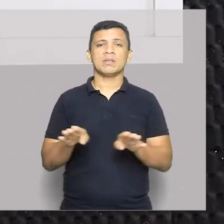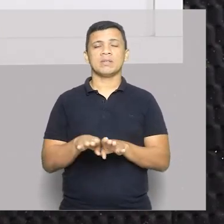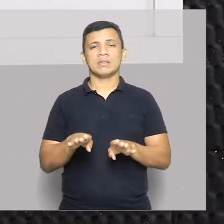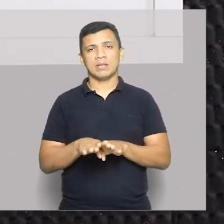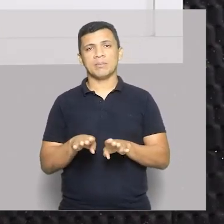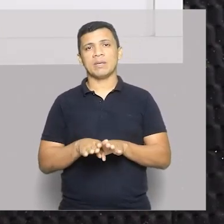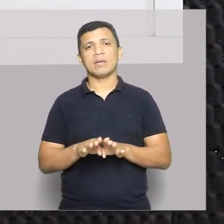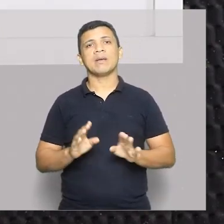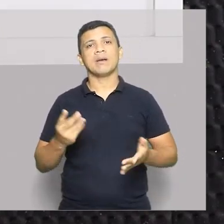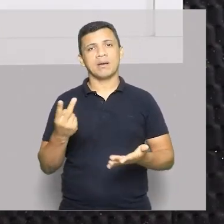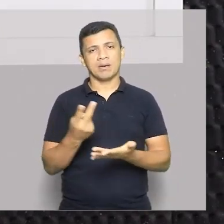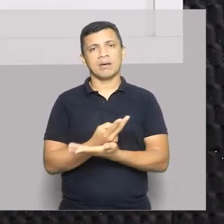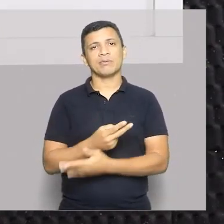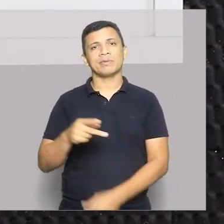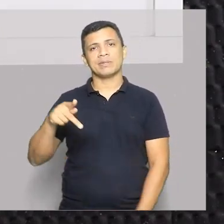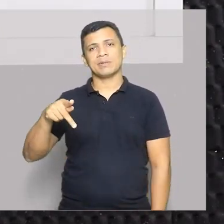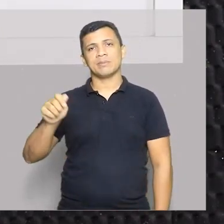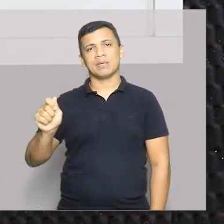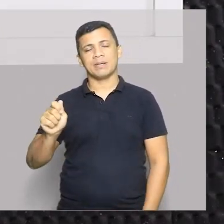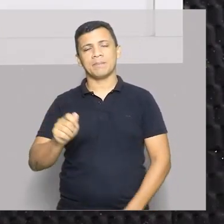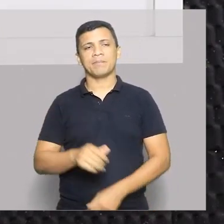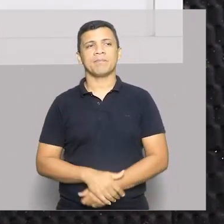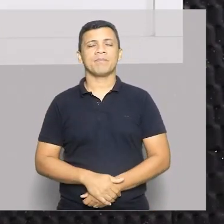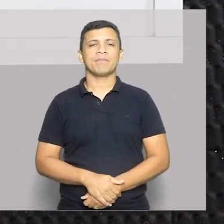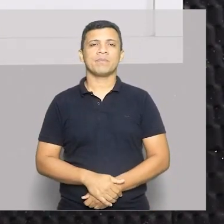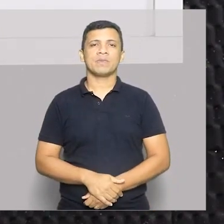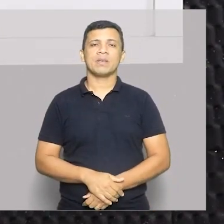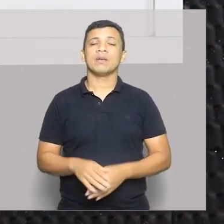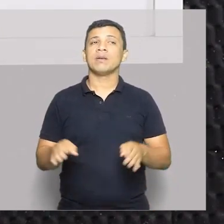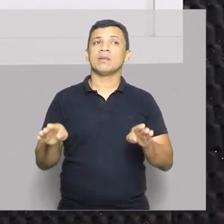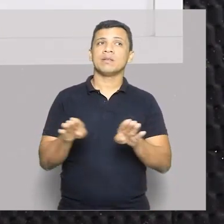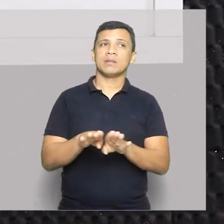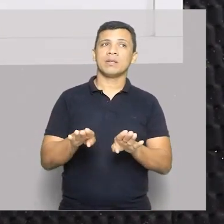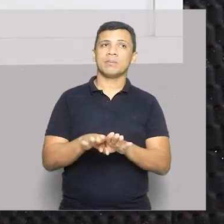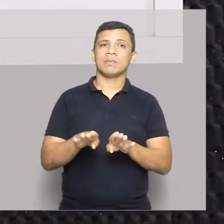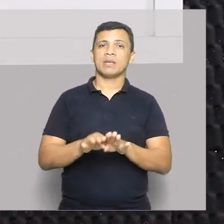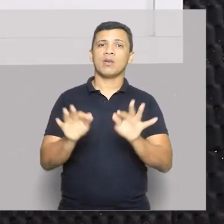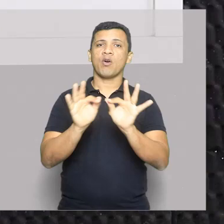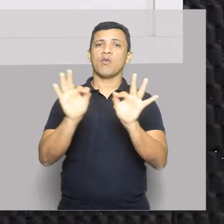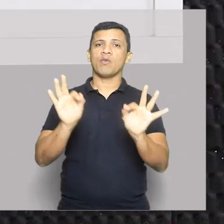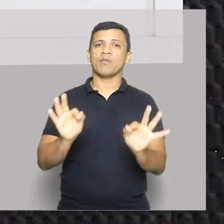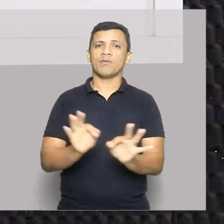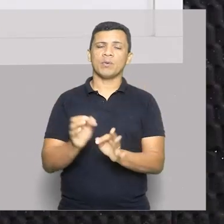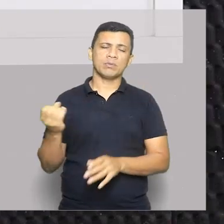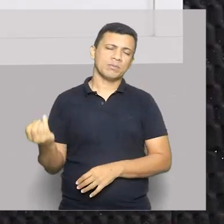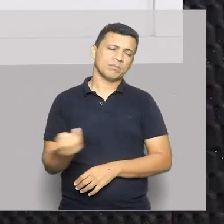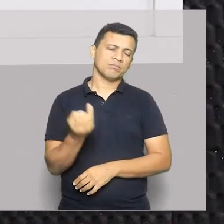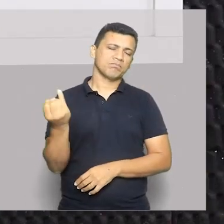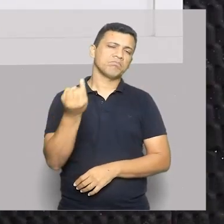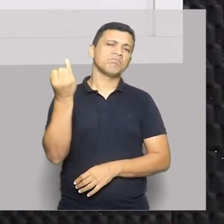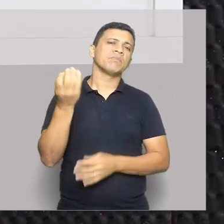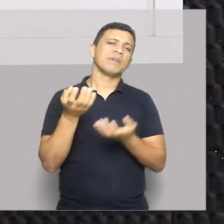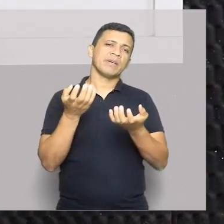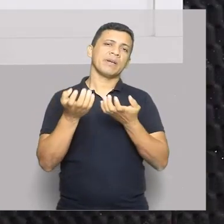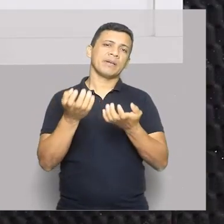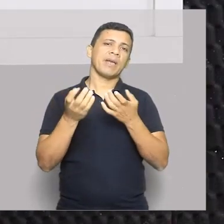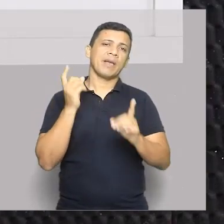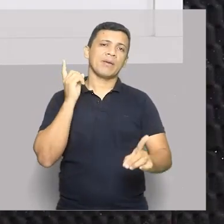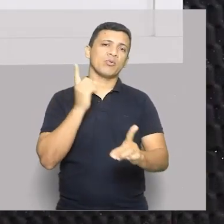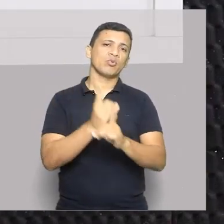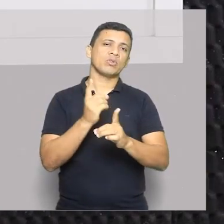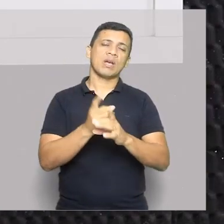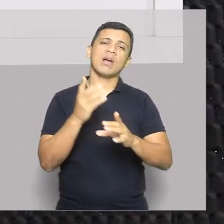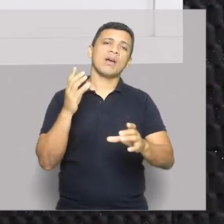PA, não é isso? Bom, turma, e a outra fórmula também bastante importante, né? Quando você deseja encontrar a soma